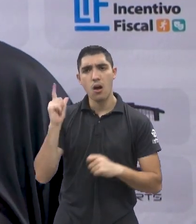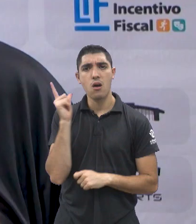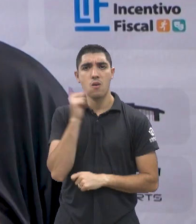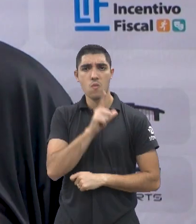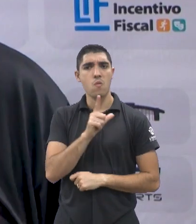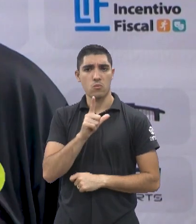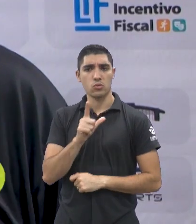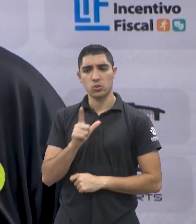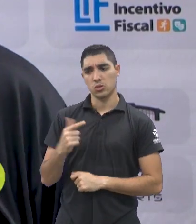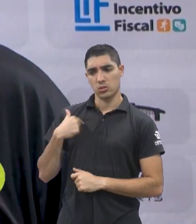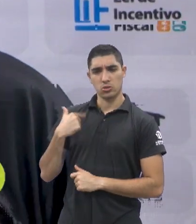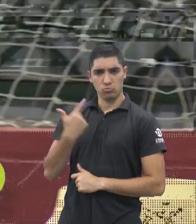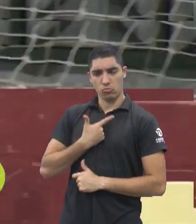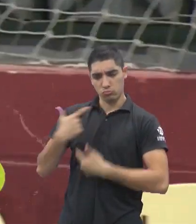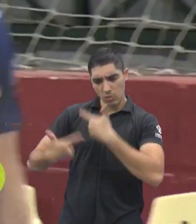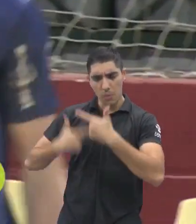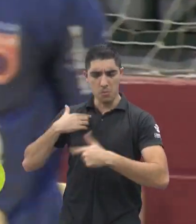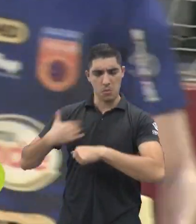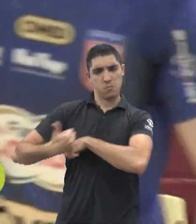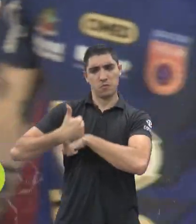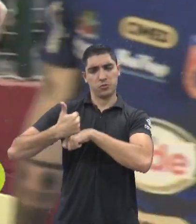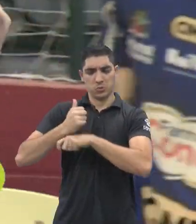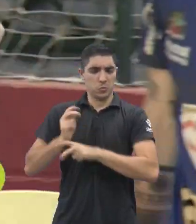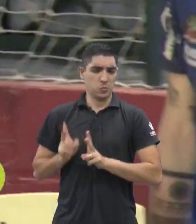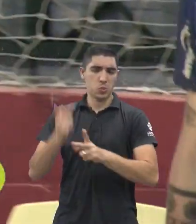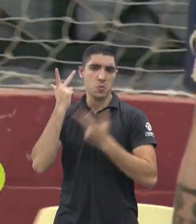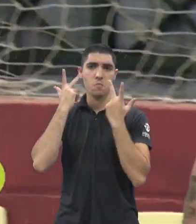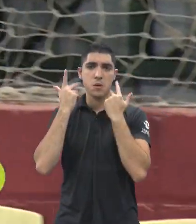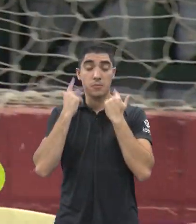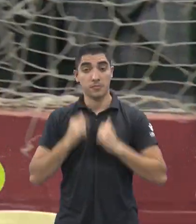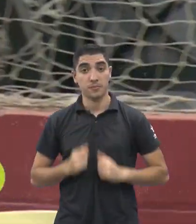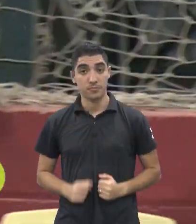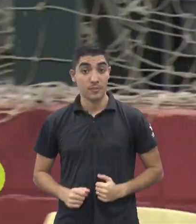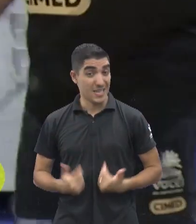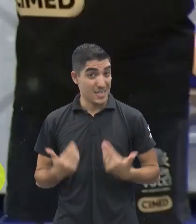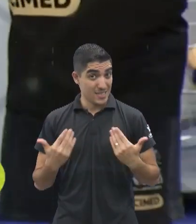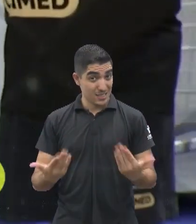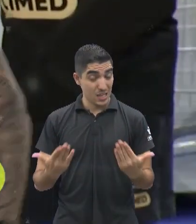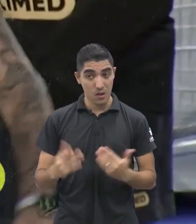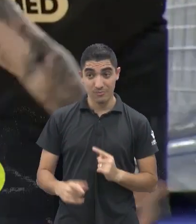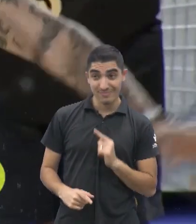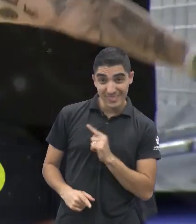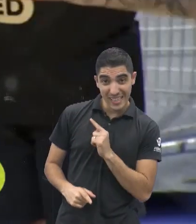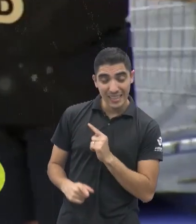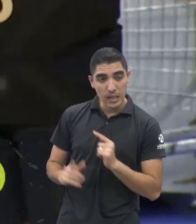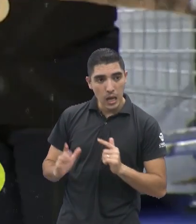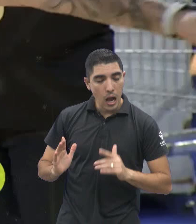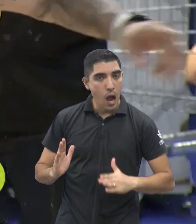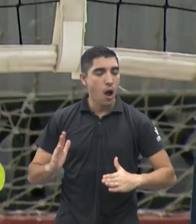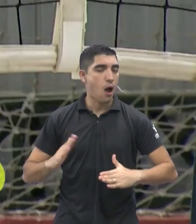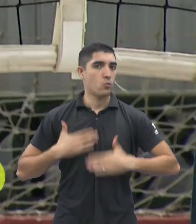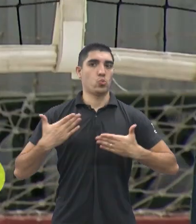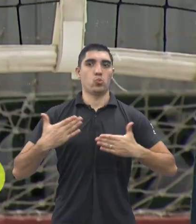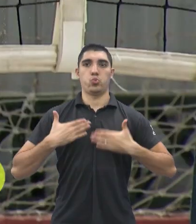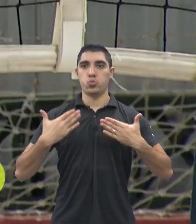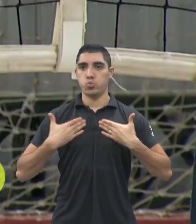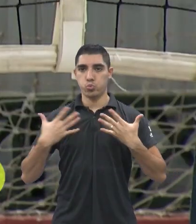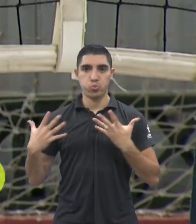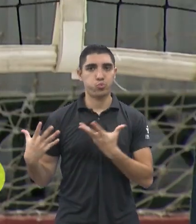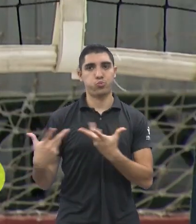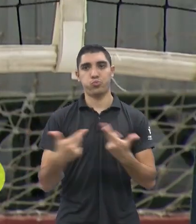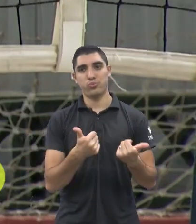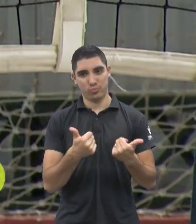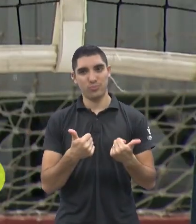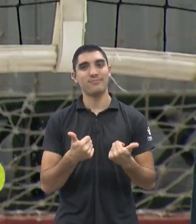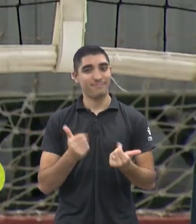todo o nosso projeto e a minha carreira também. A notícia, de certa forma, surgiu como uma bomba naquele momento positivo que o time vivia